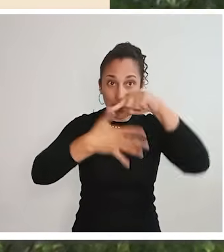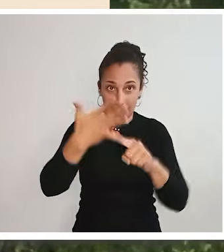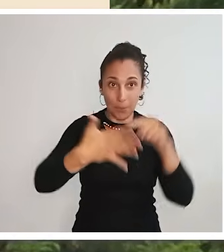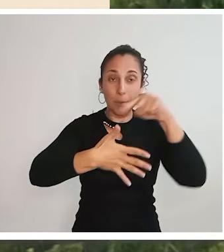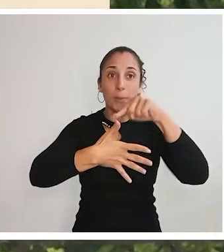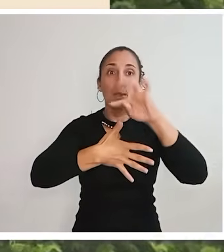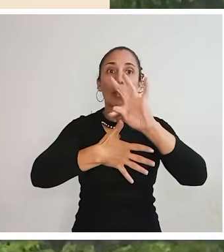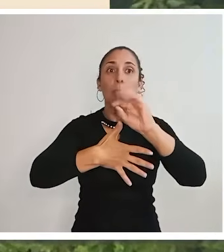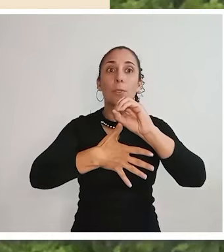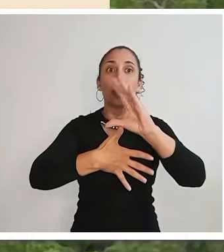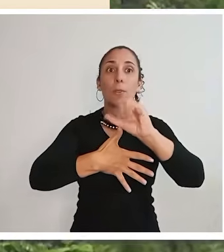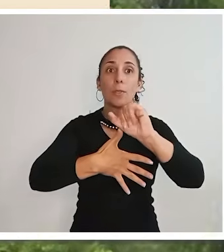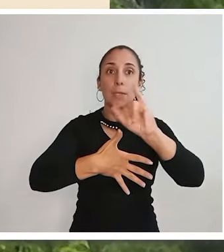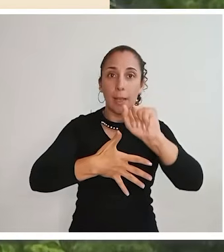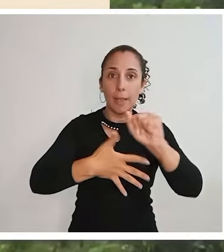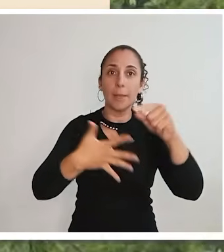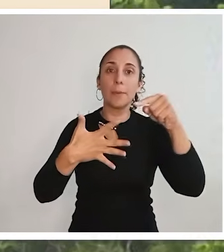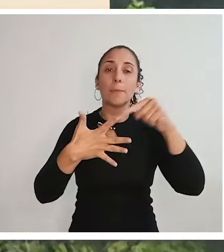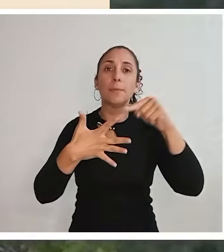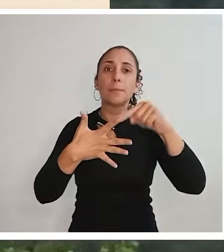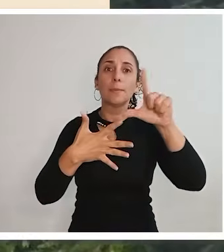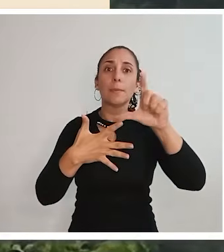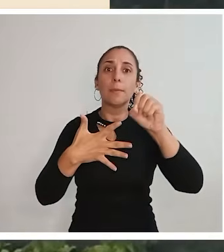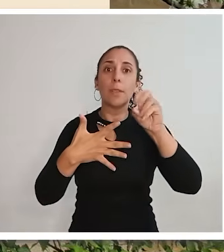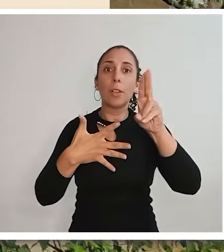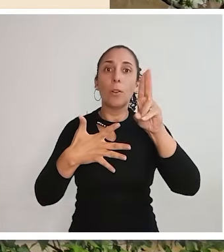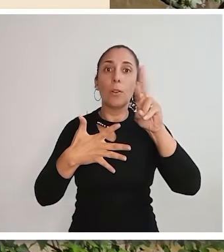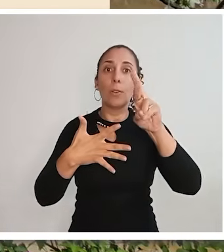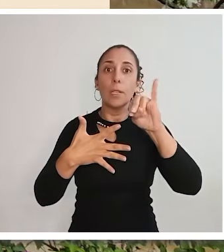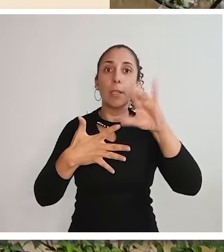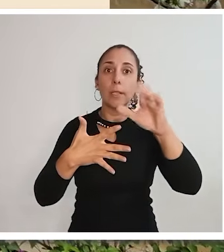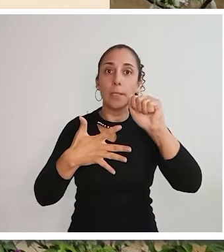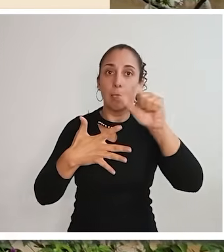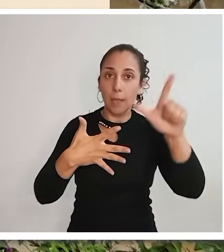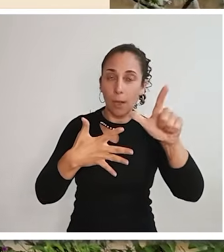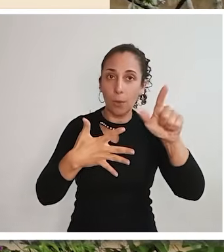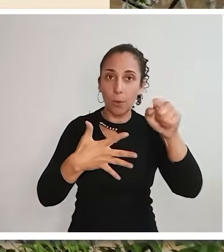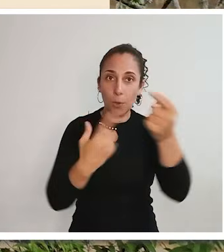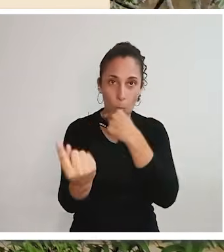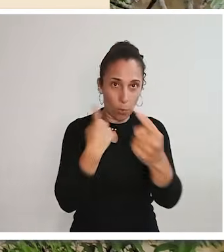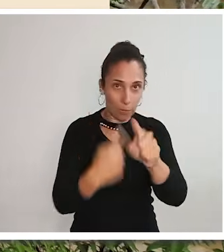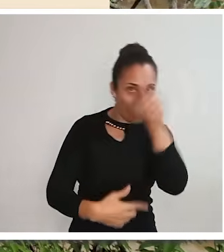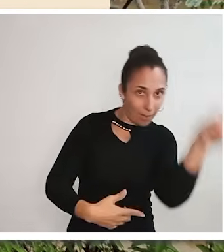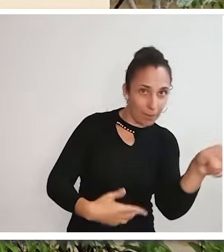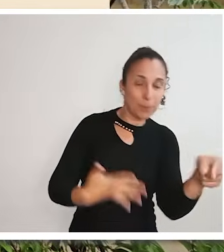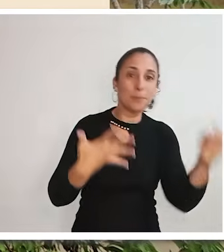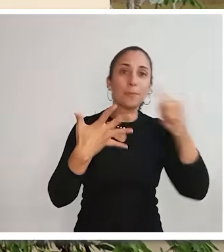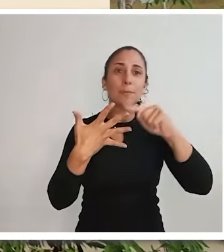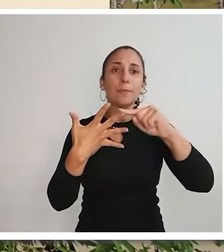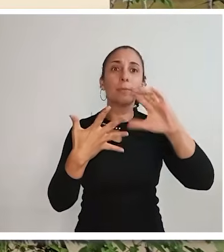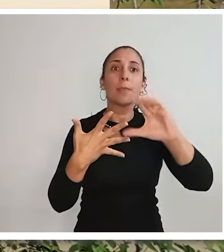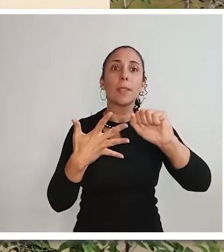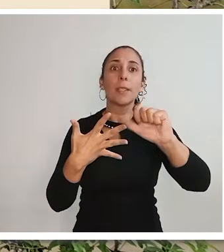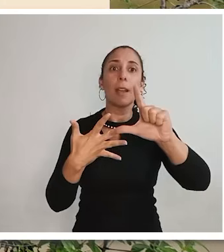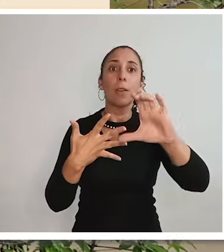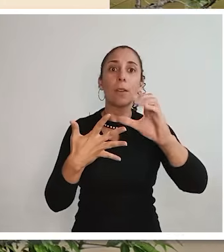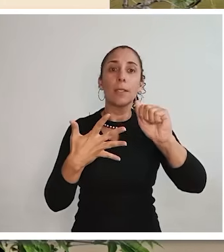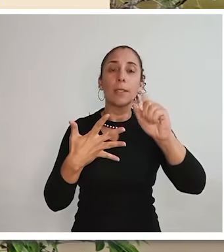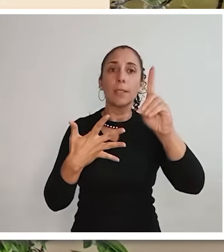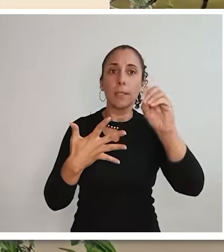aí o reservatório Tocaia. Agora o segundo, o reservatório Louriçal, que é esse que está aqui do outro lado da